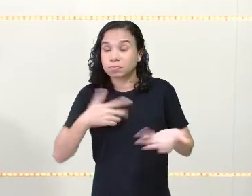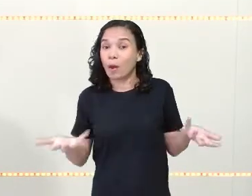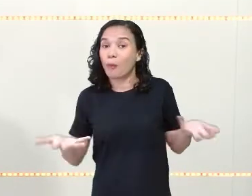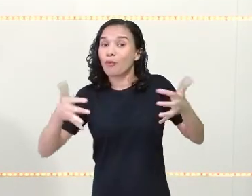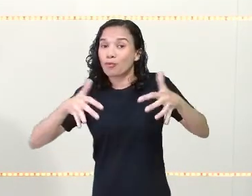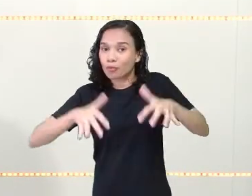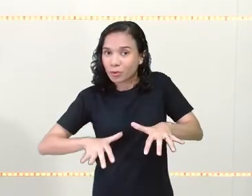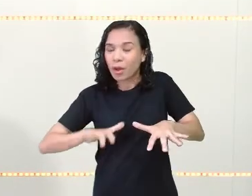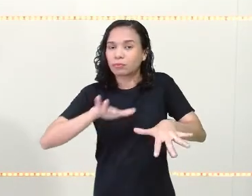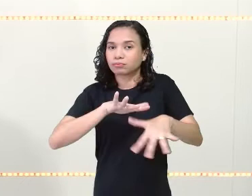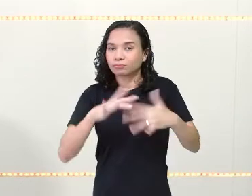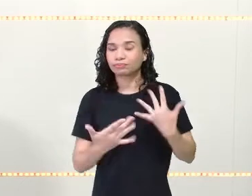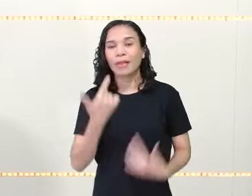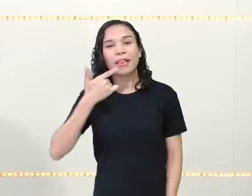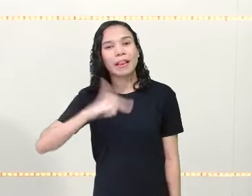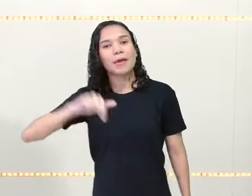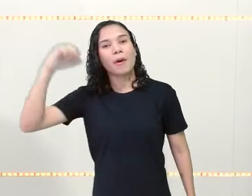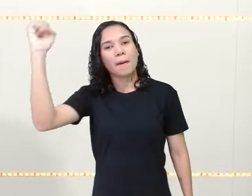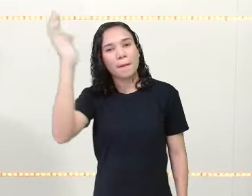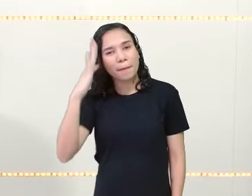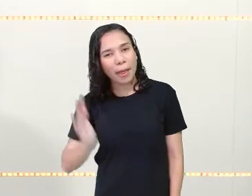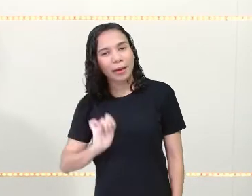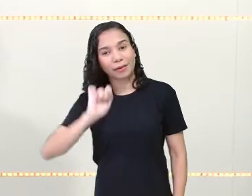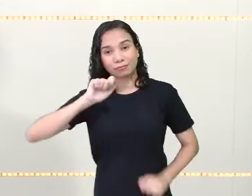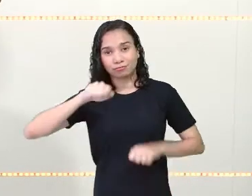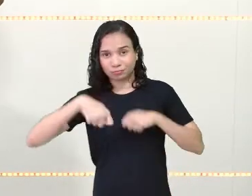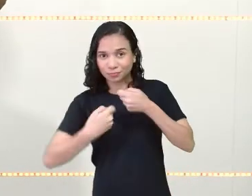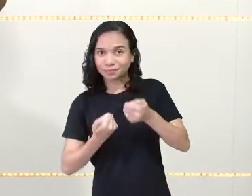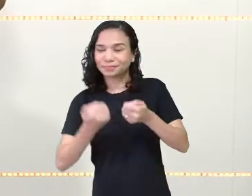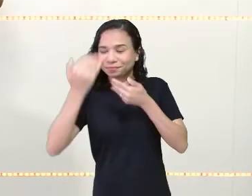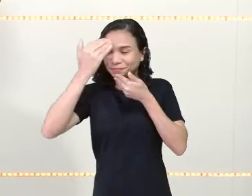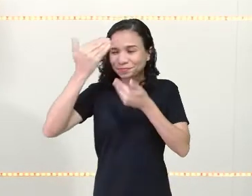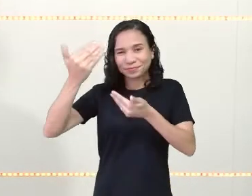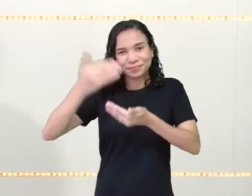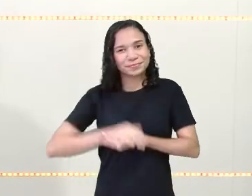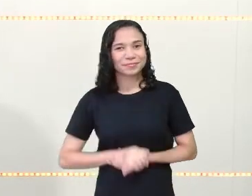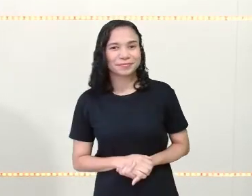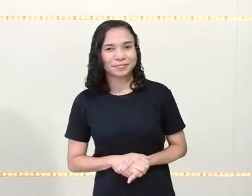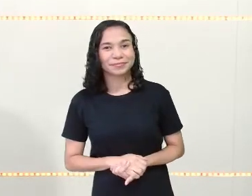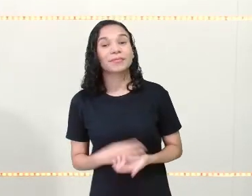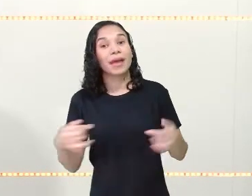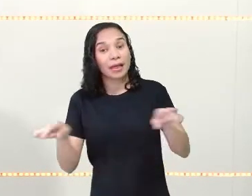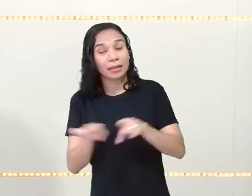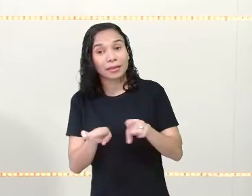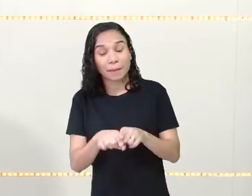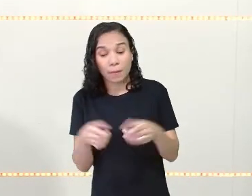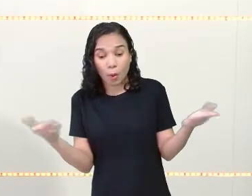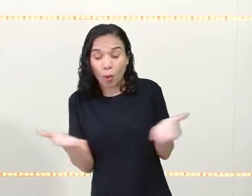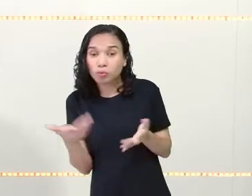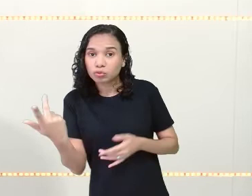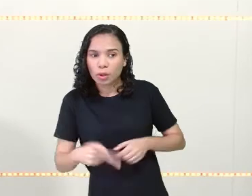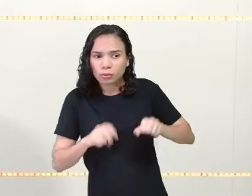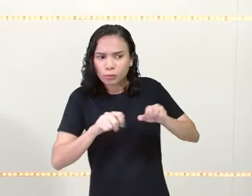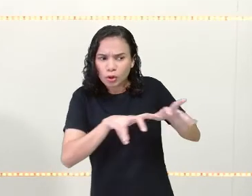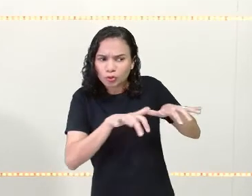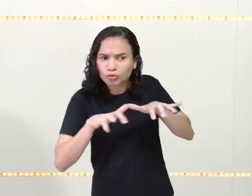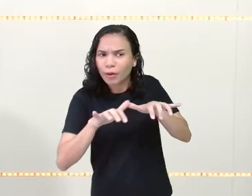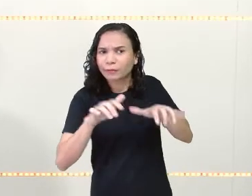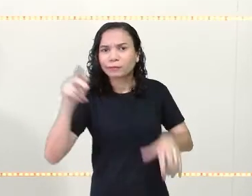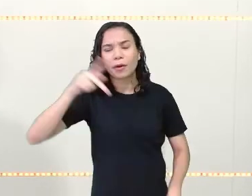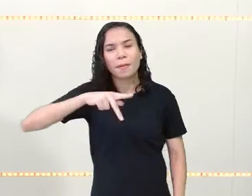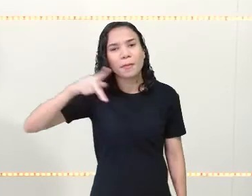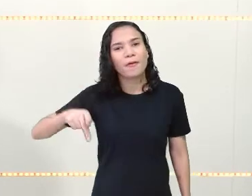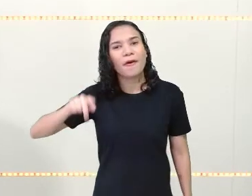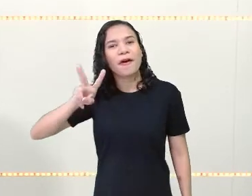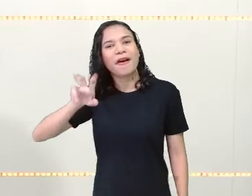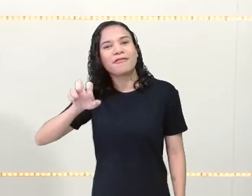de Libras, que é língua brasileira de sinais. Muito obrigada. E no chat, a professora Verônica já